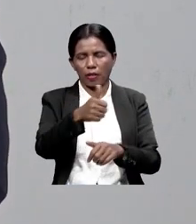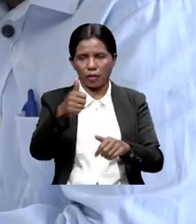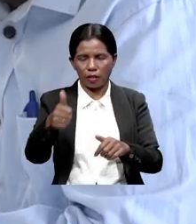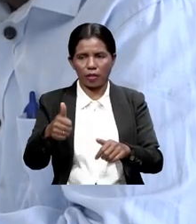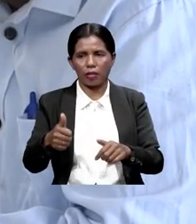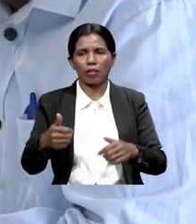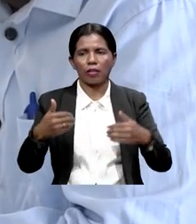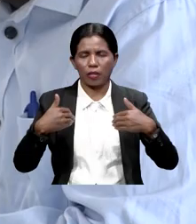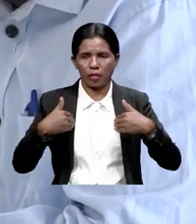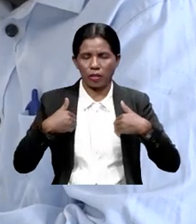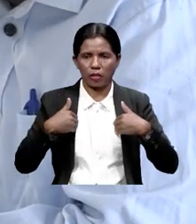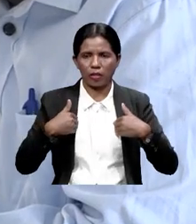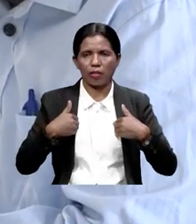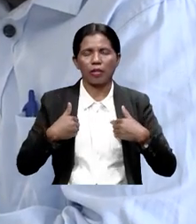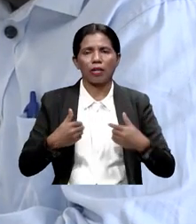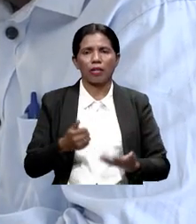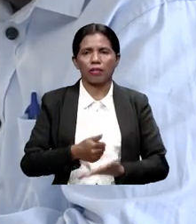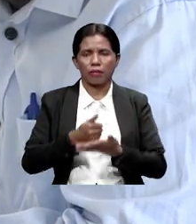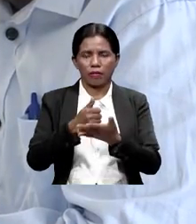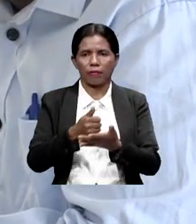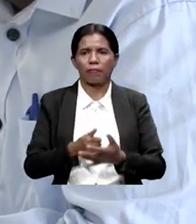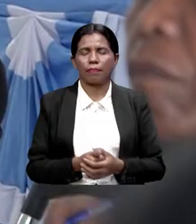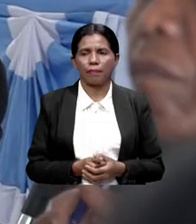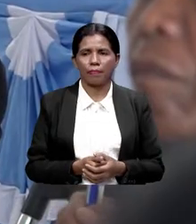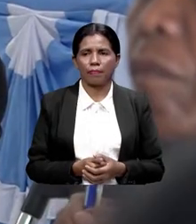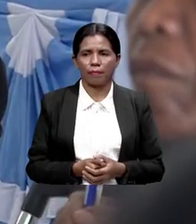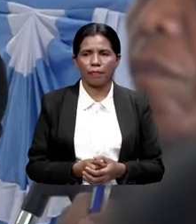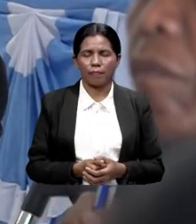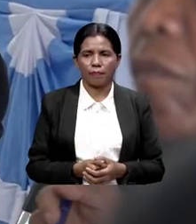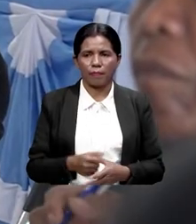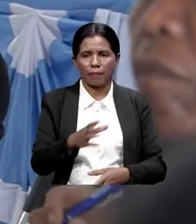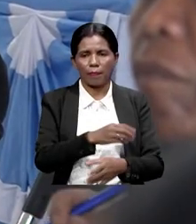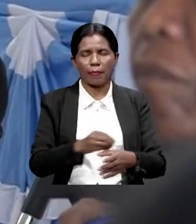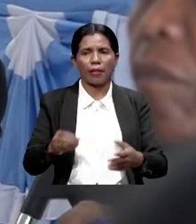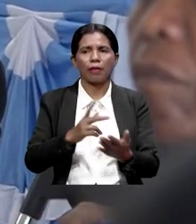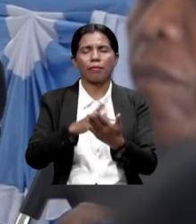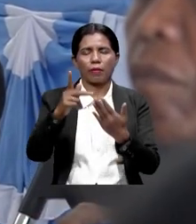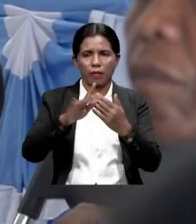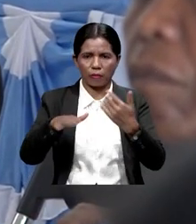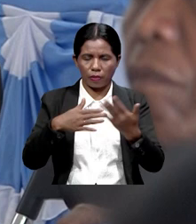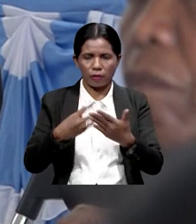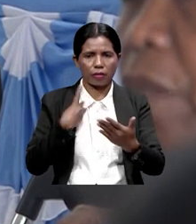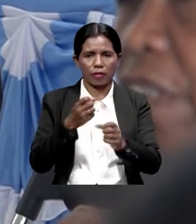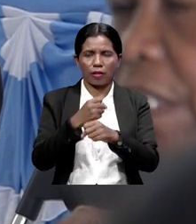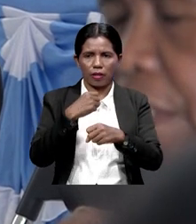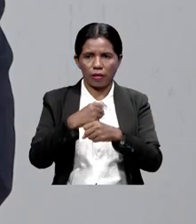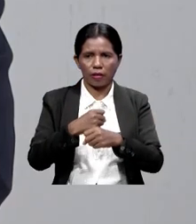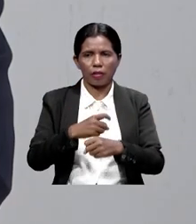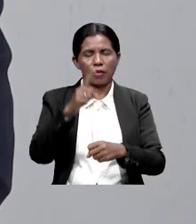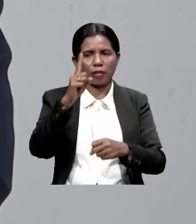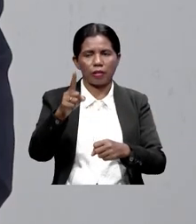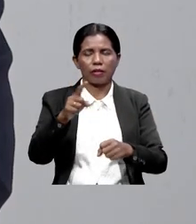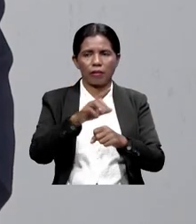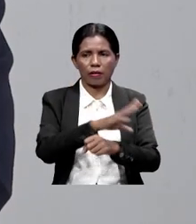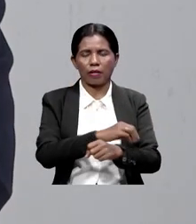raiva de reta de educação qualidade implementação programa é uma passo significativo e da